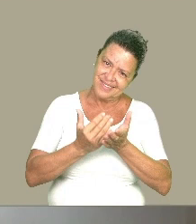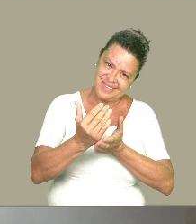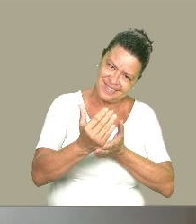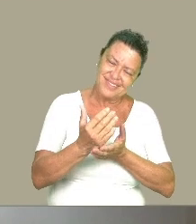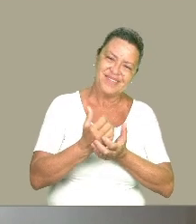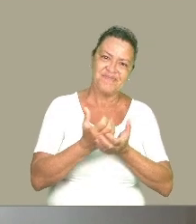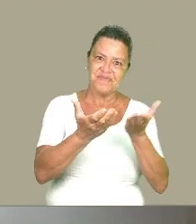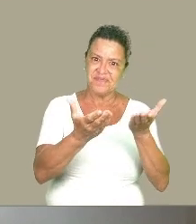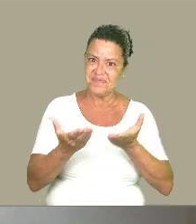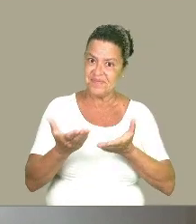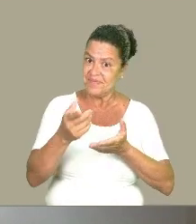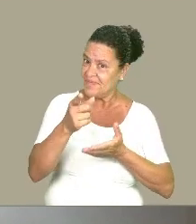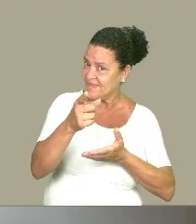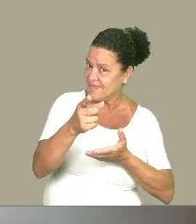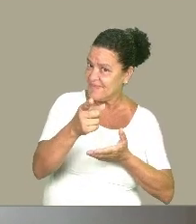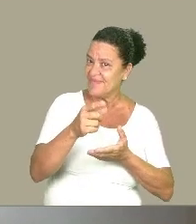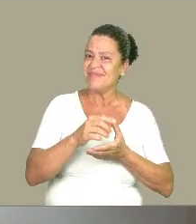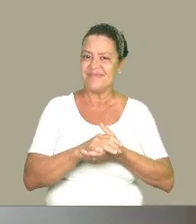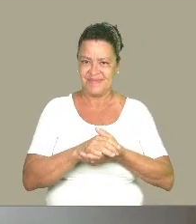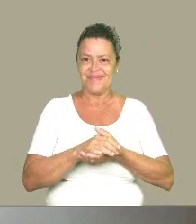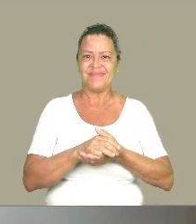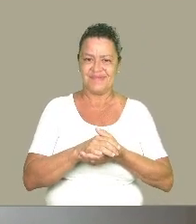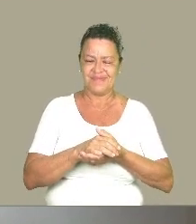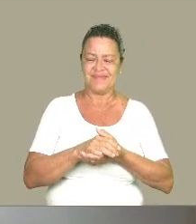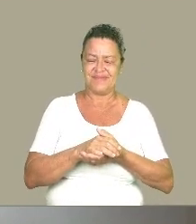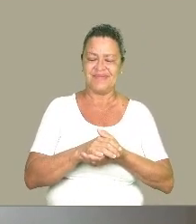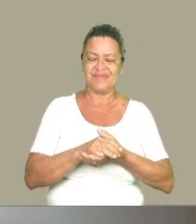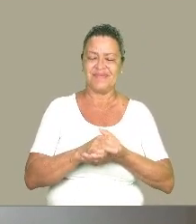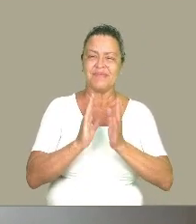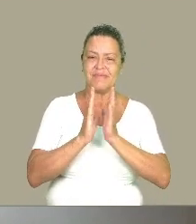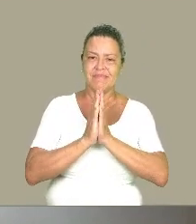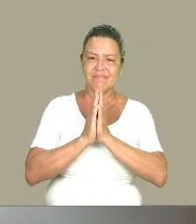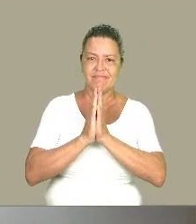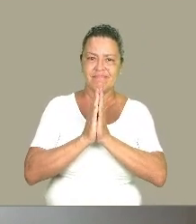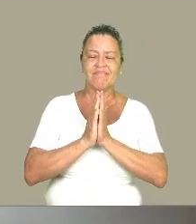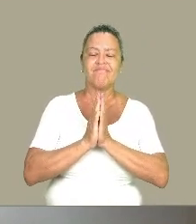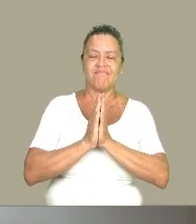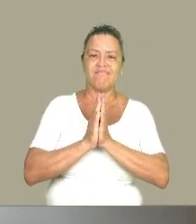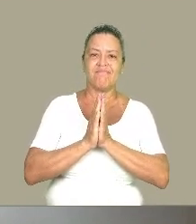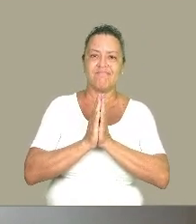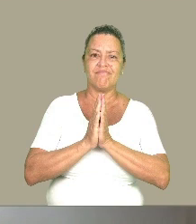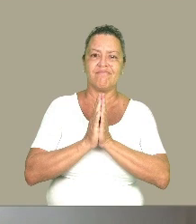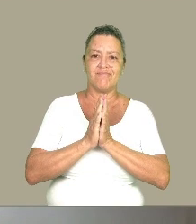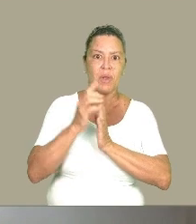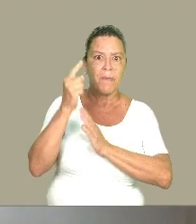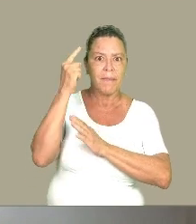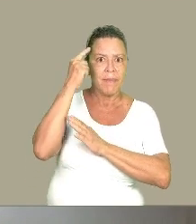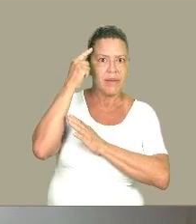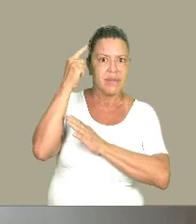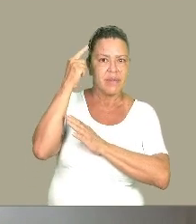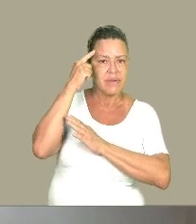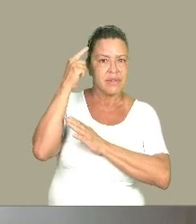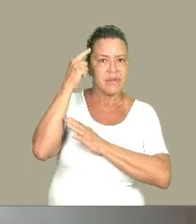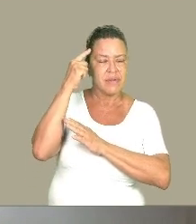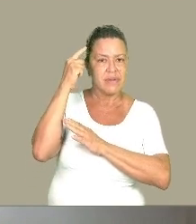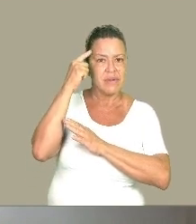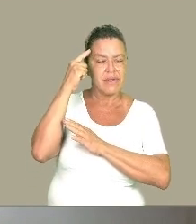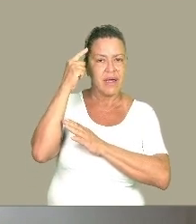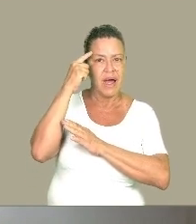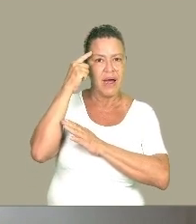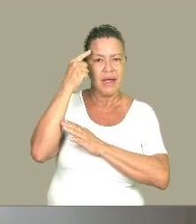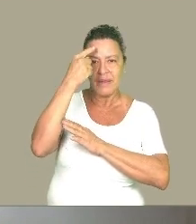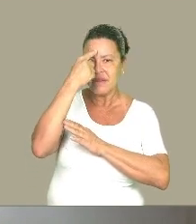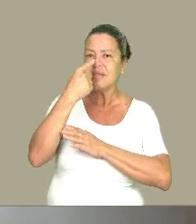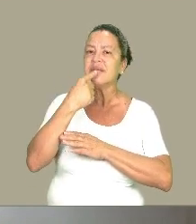convidar todos vocês a fazer uma singela prece, iluminando o pensamento com a imagem do Mestre